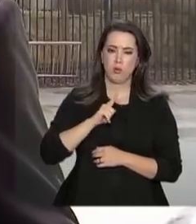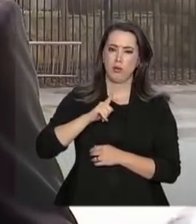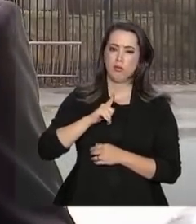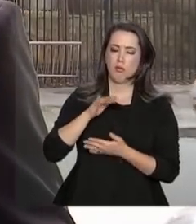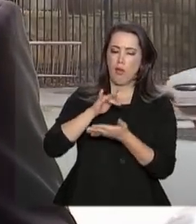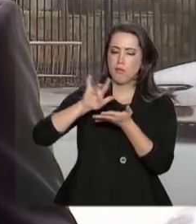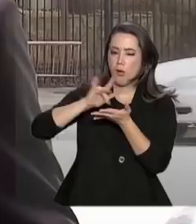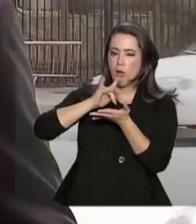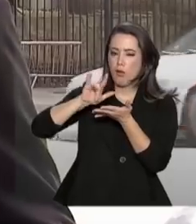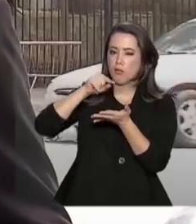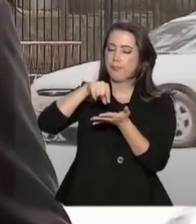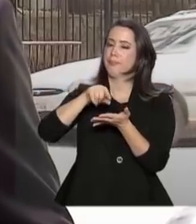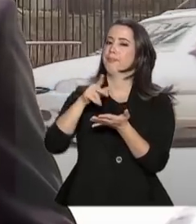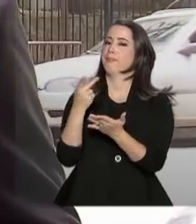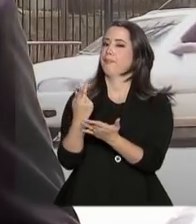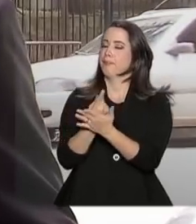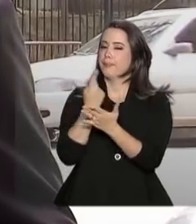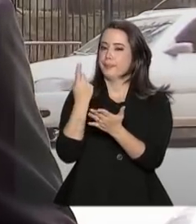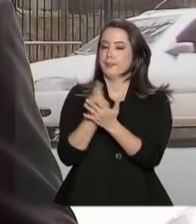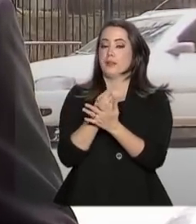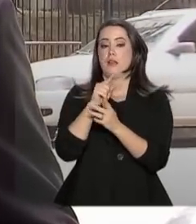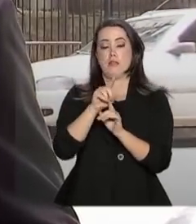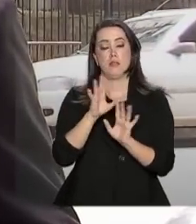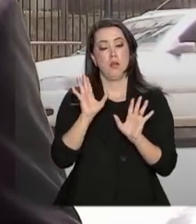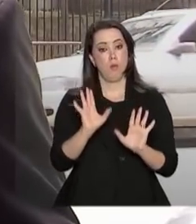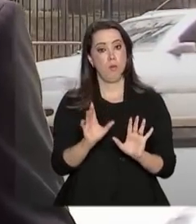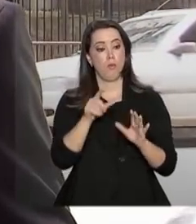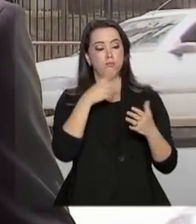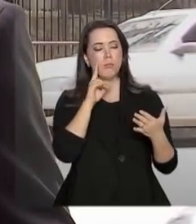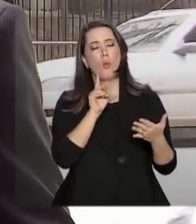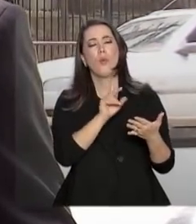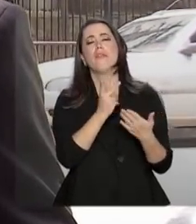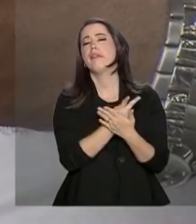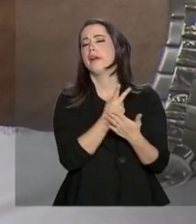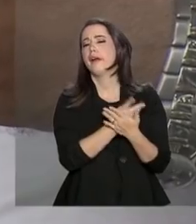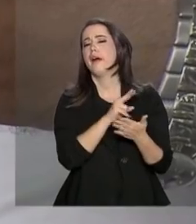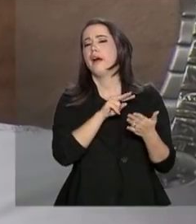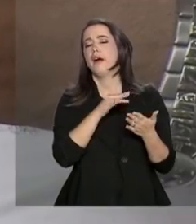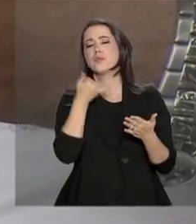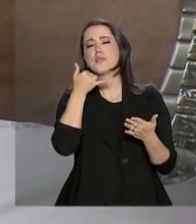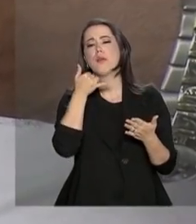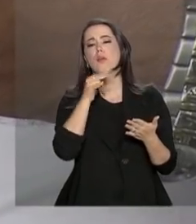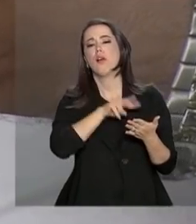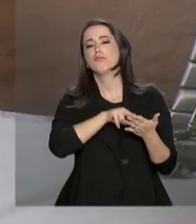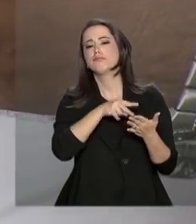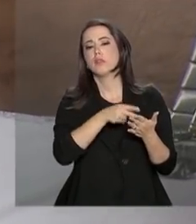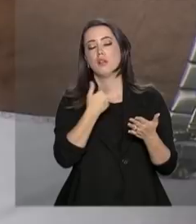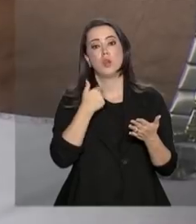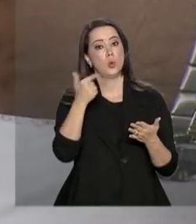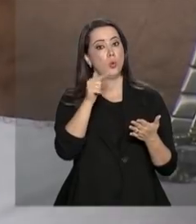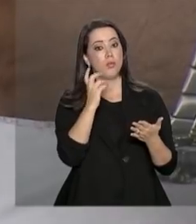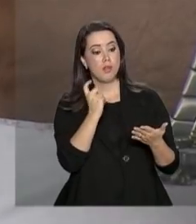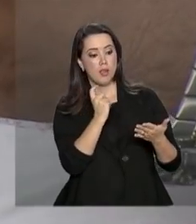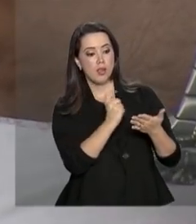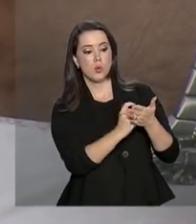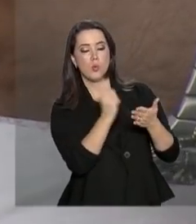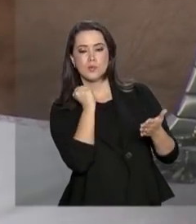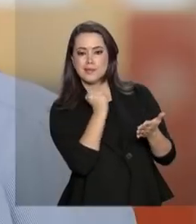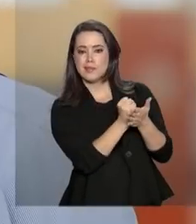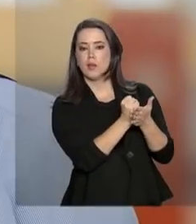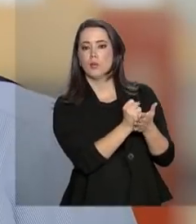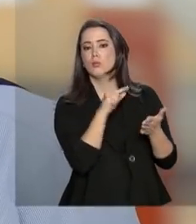telefone celular irregulares assim são considerados os celulares que não possuem o selo de certificação da